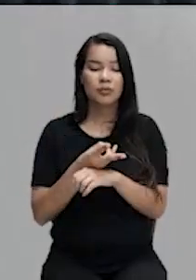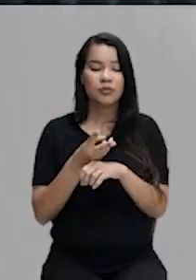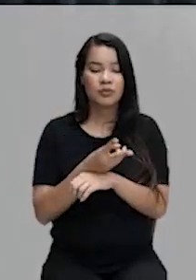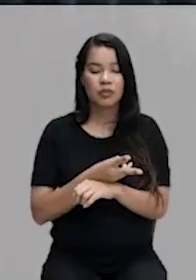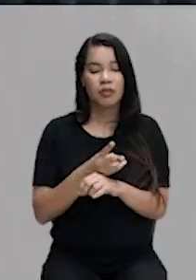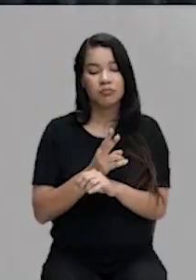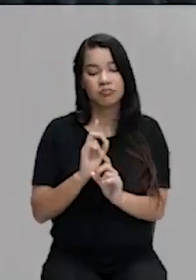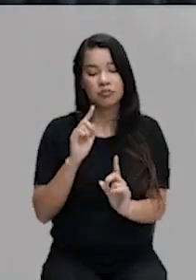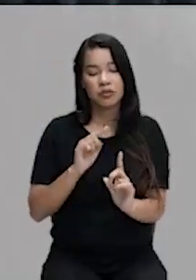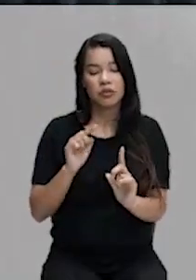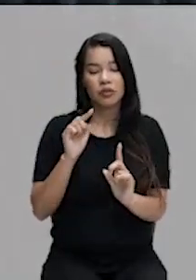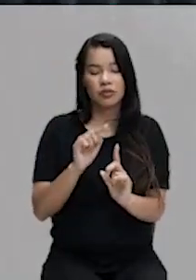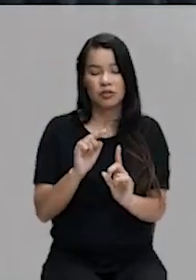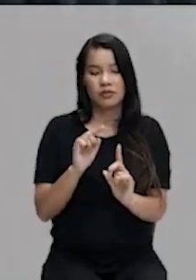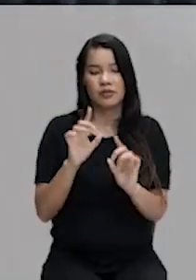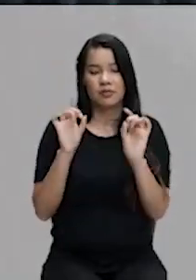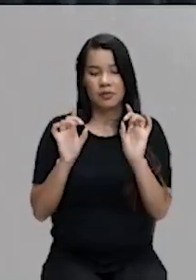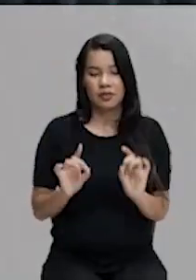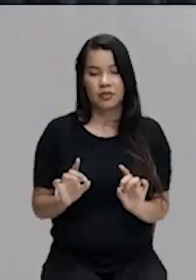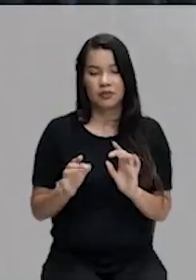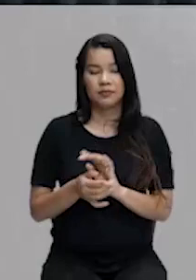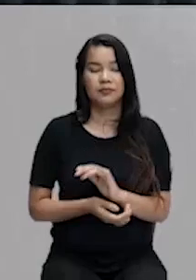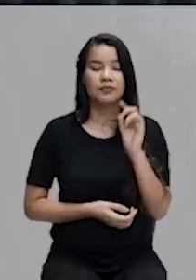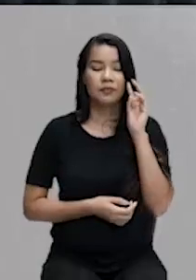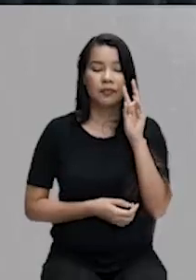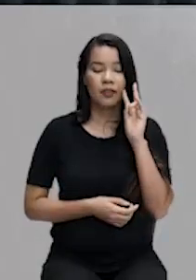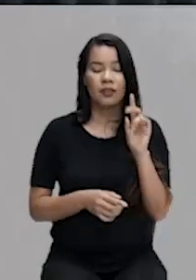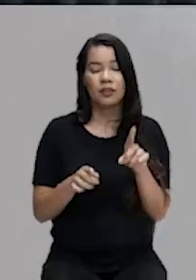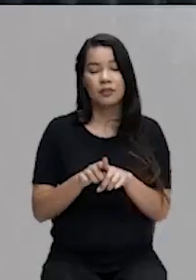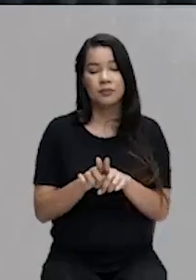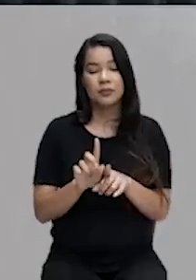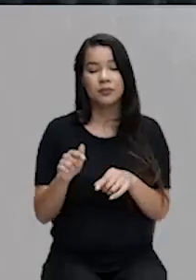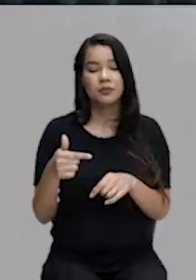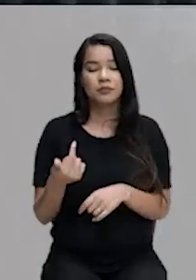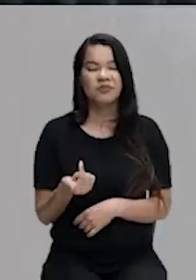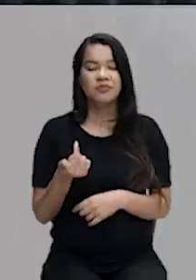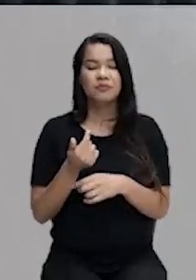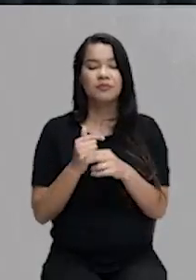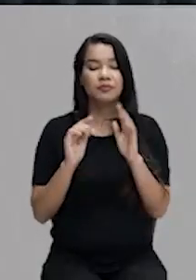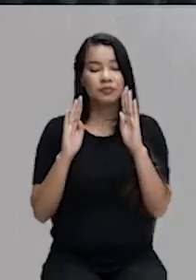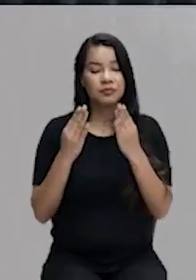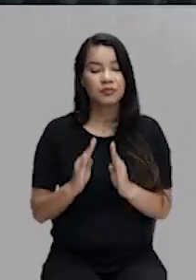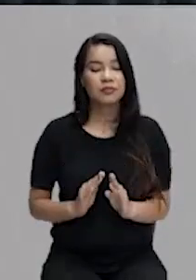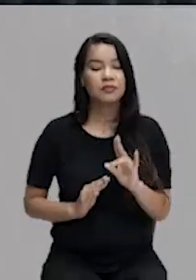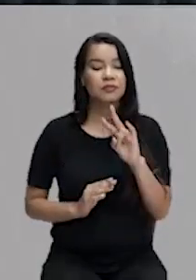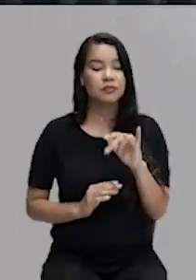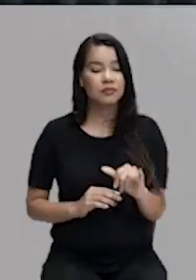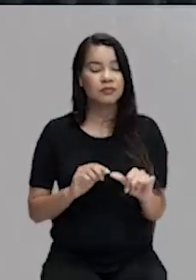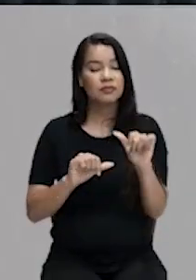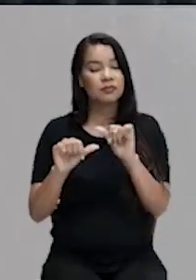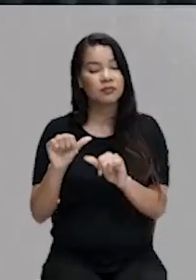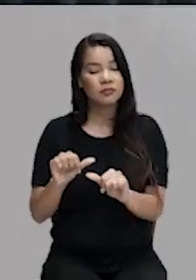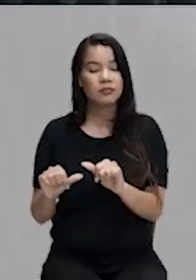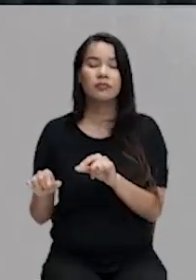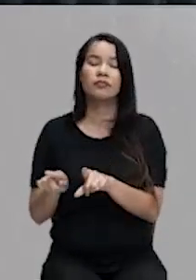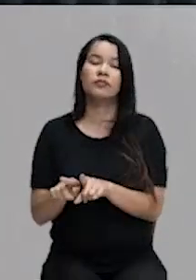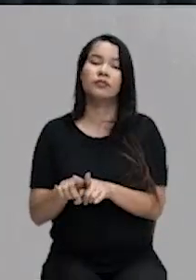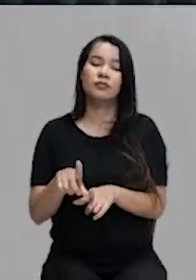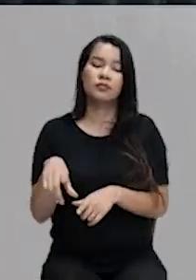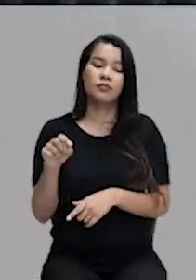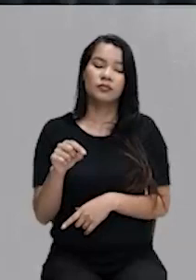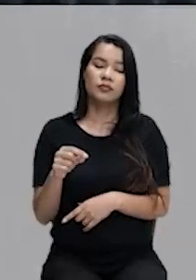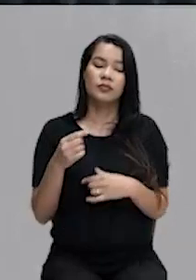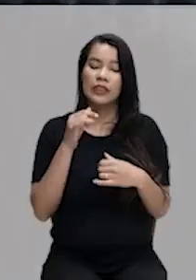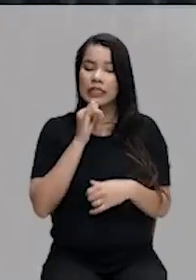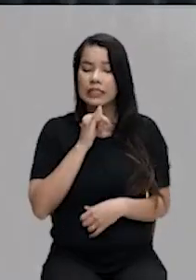objetivo específico. Lembrando também que outras questões vão impactar muito sobre essa escolha, como, por exemplo, a faixa